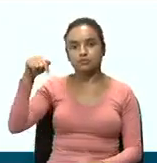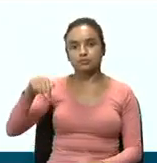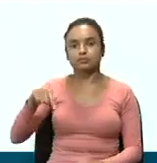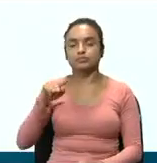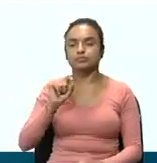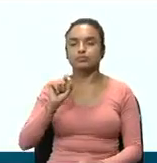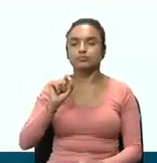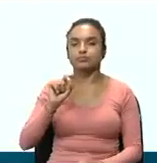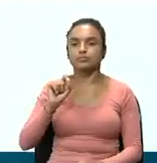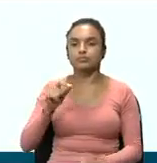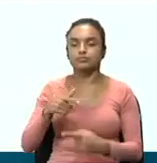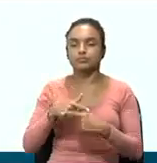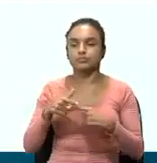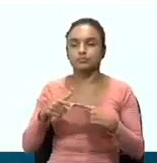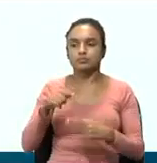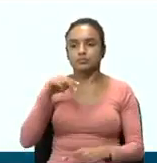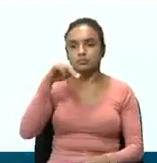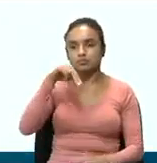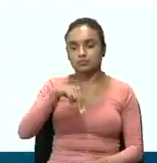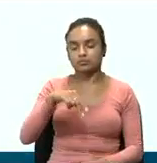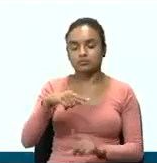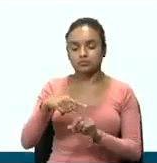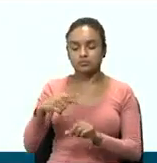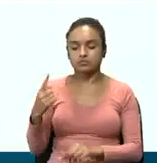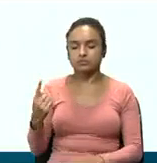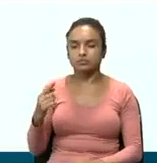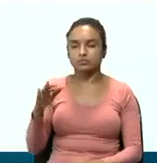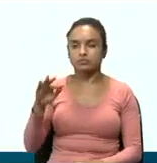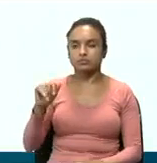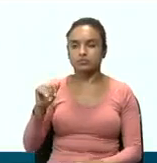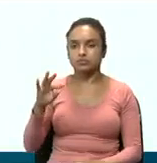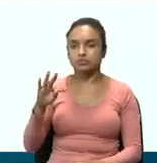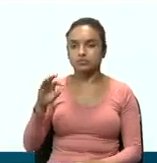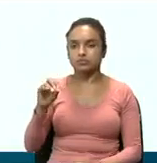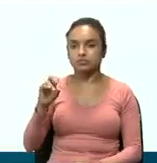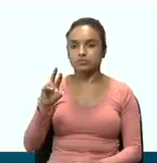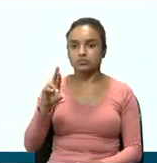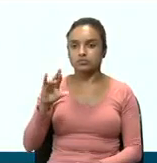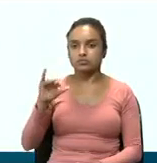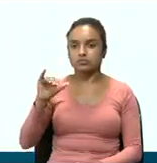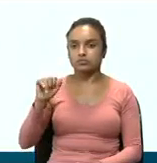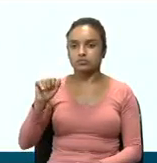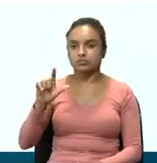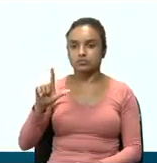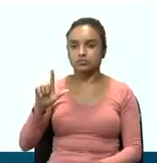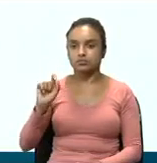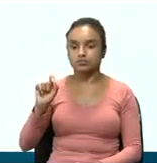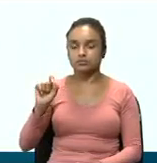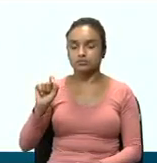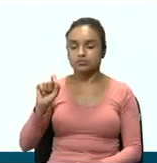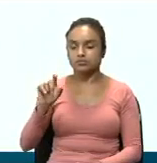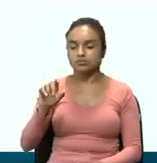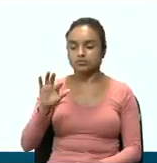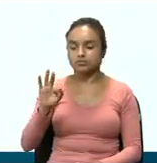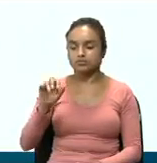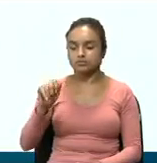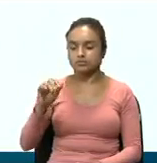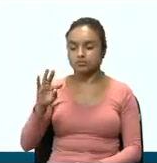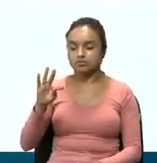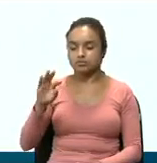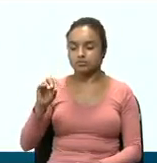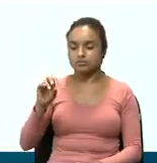sobre n mais 1 fatorial. Só que aqui eu já vou pensar n mais 1